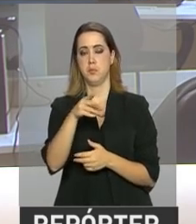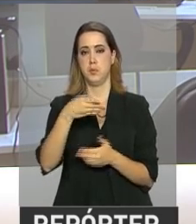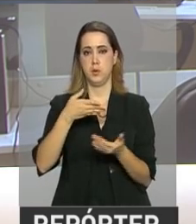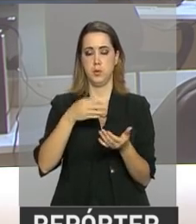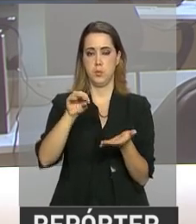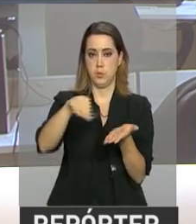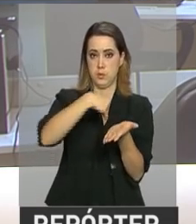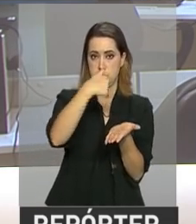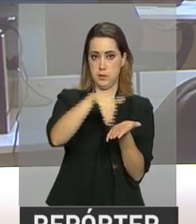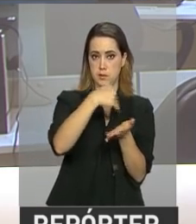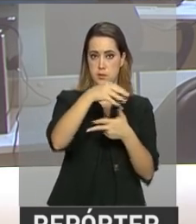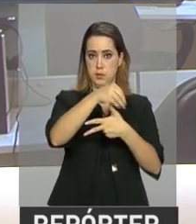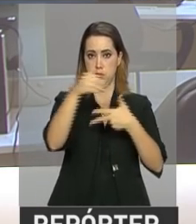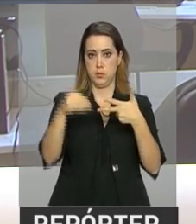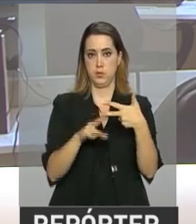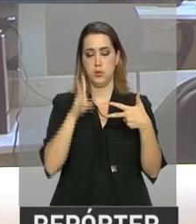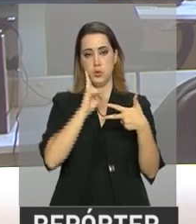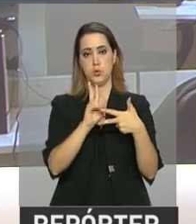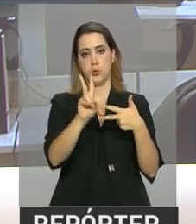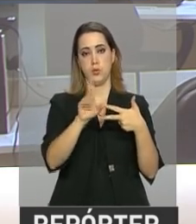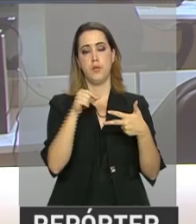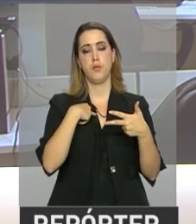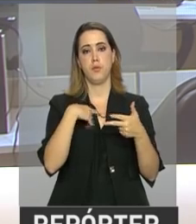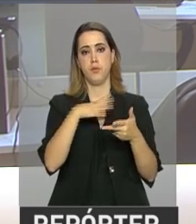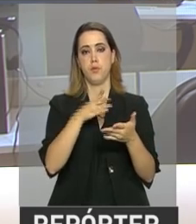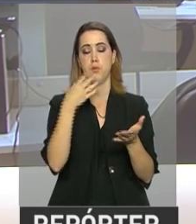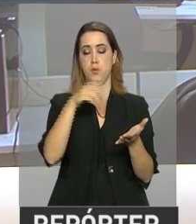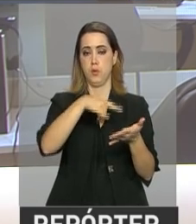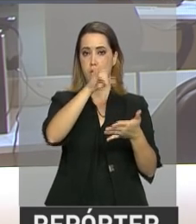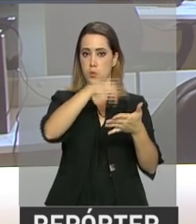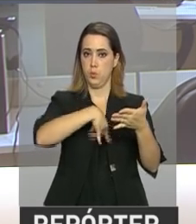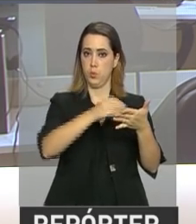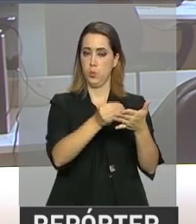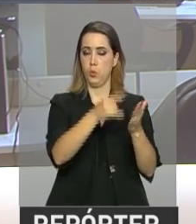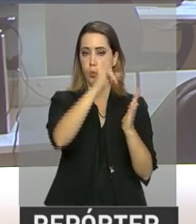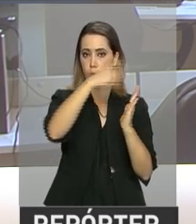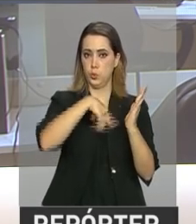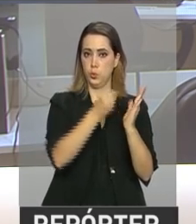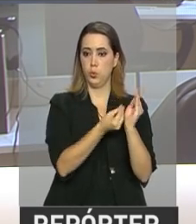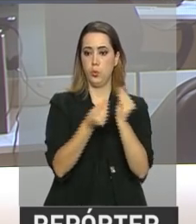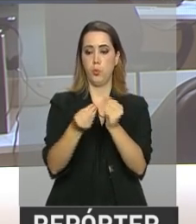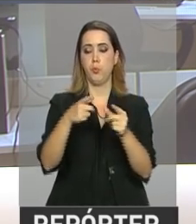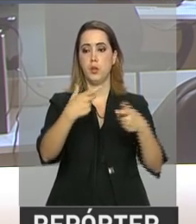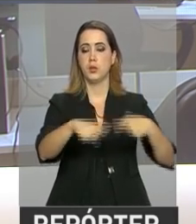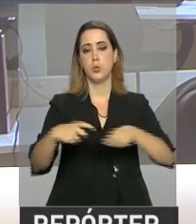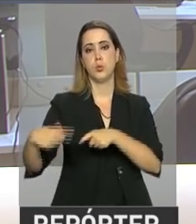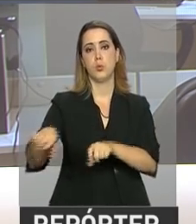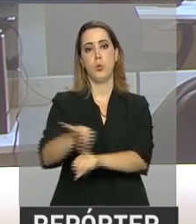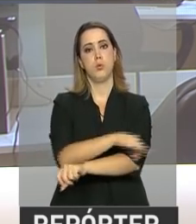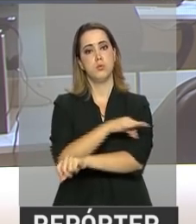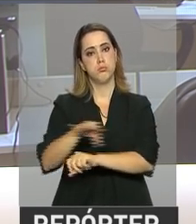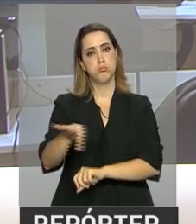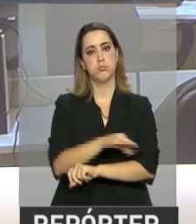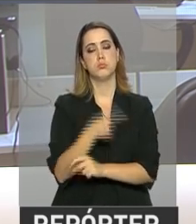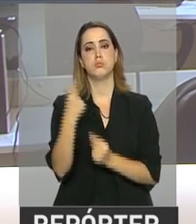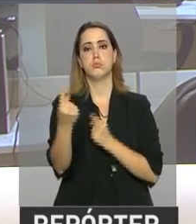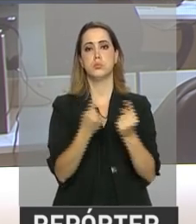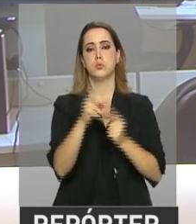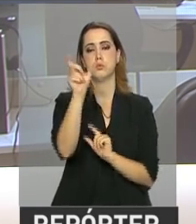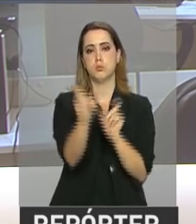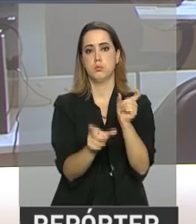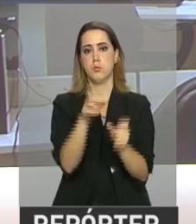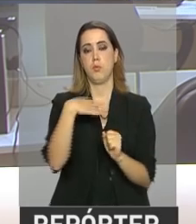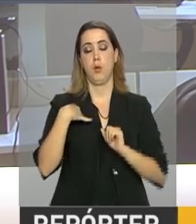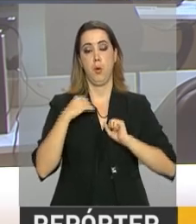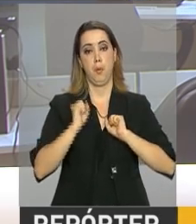de semana já acessaram o cartão de confirmação. O documento, que informa o local de prova de cada inscrito, pode ser conferido pela